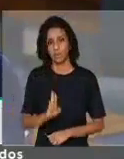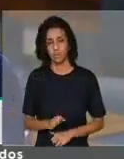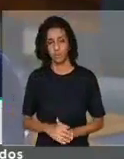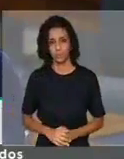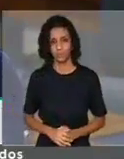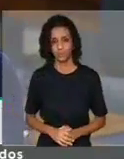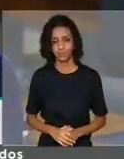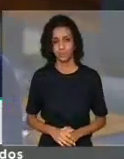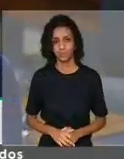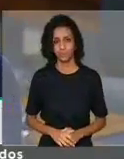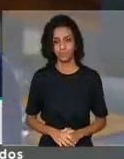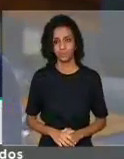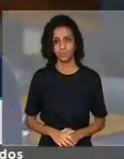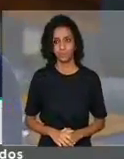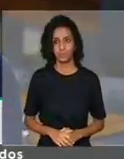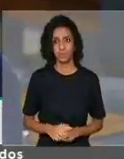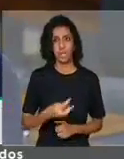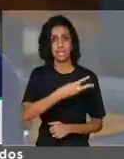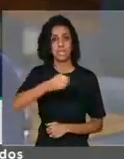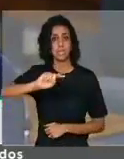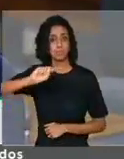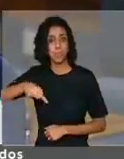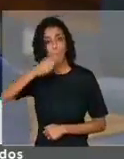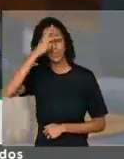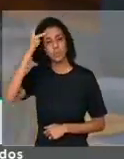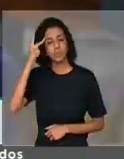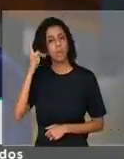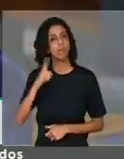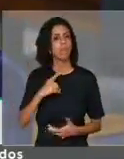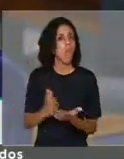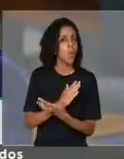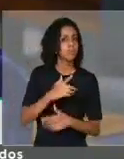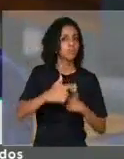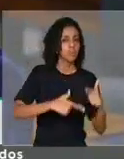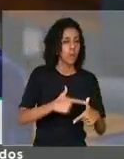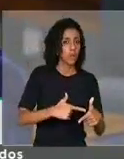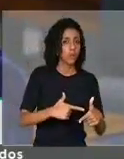Mais ainda, das 300 mil pessoas com algum tipo de ocupação,